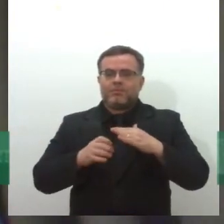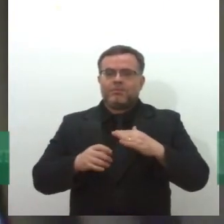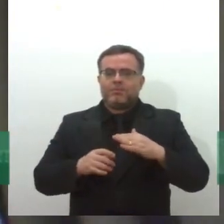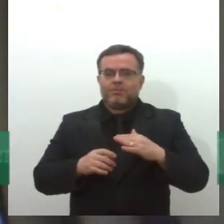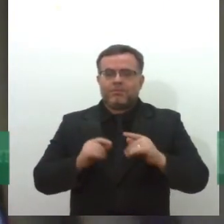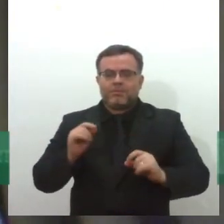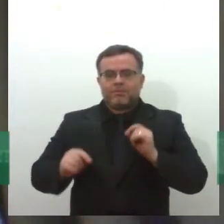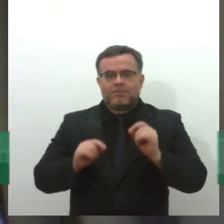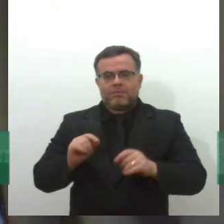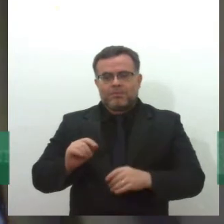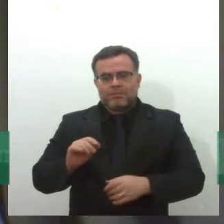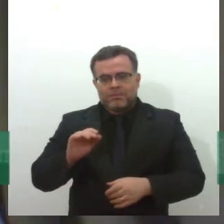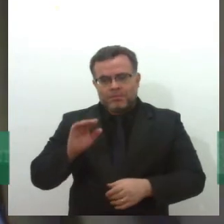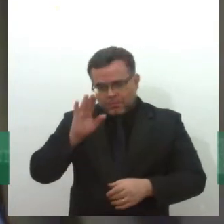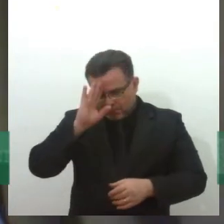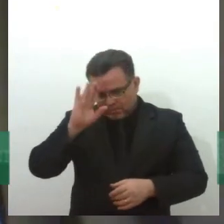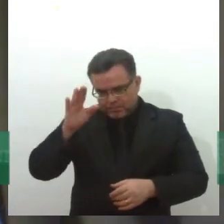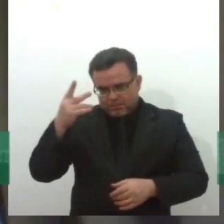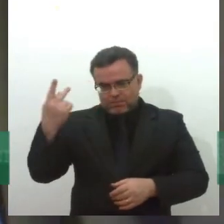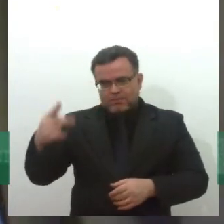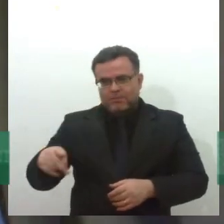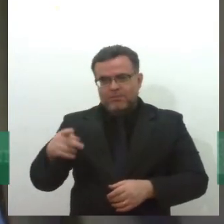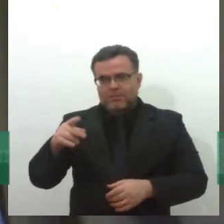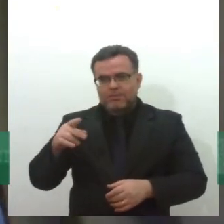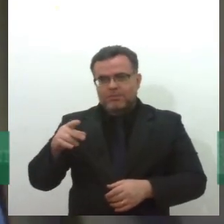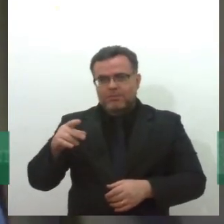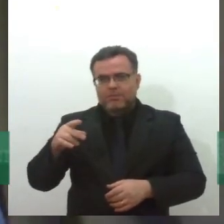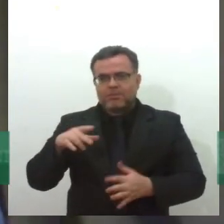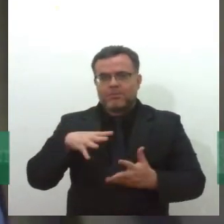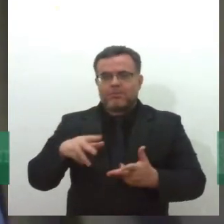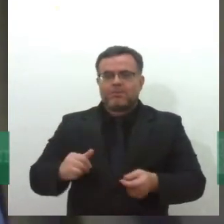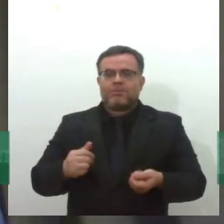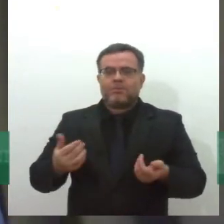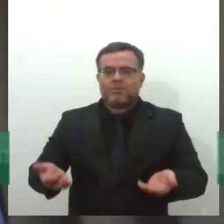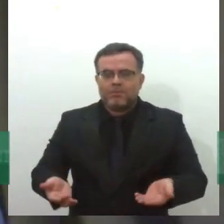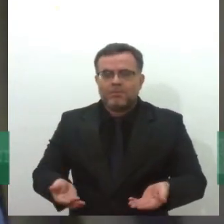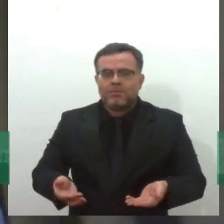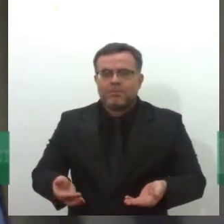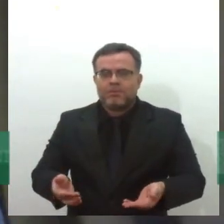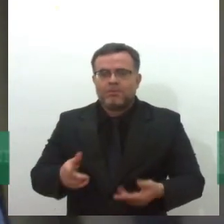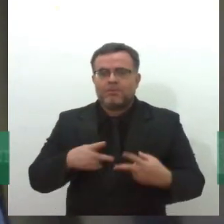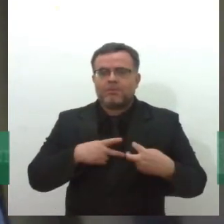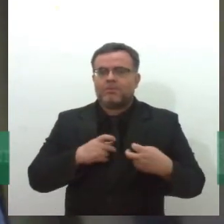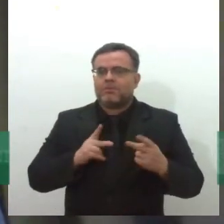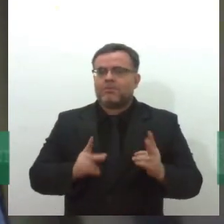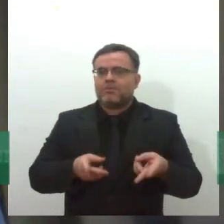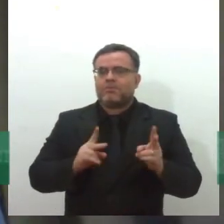do mundo, o caixa da Petrobras sangrou,